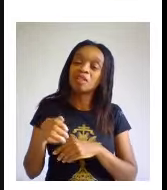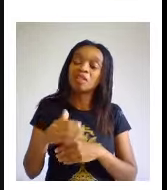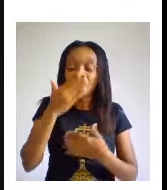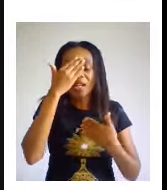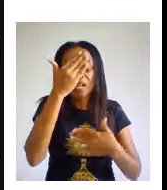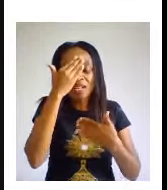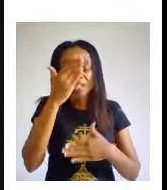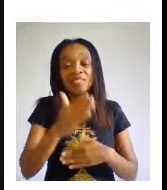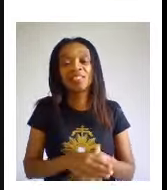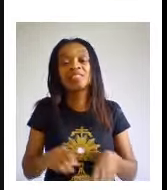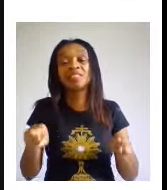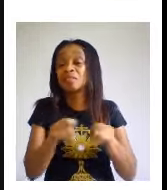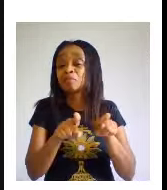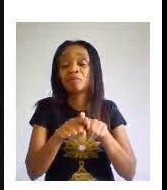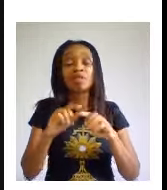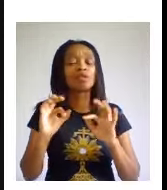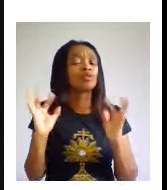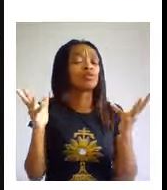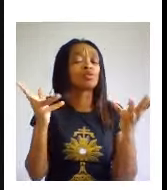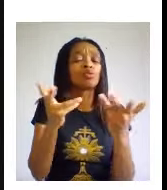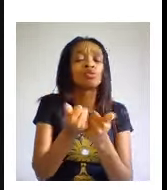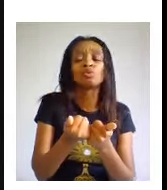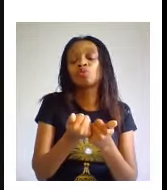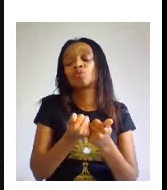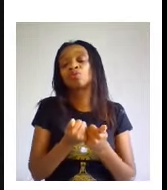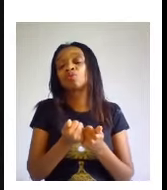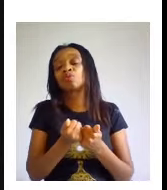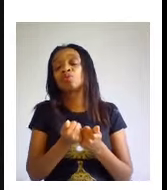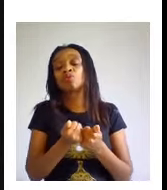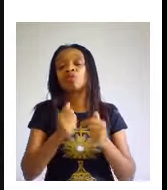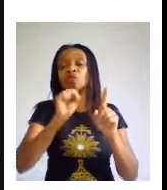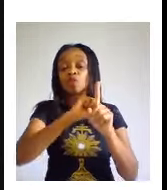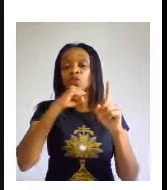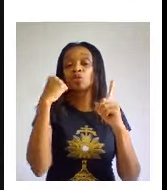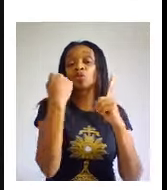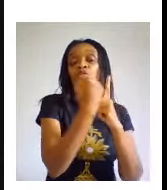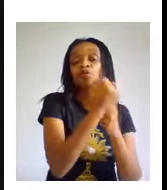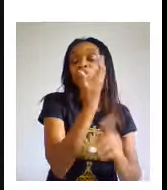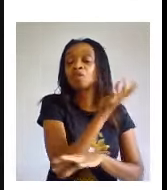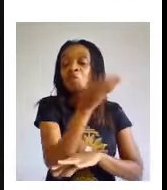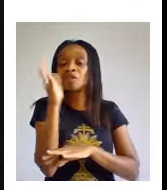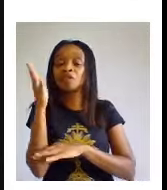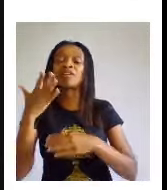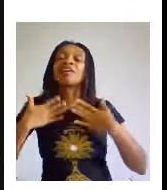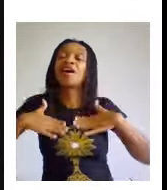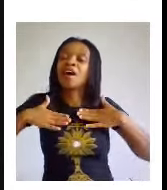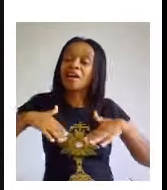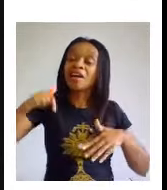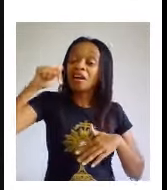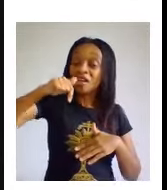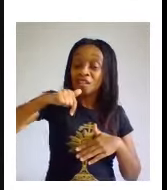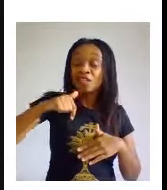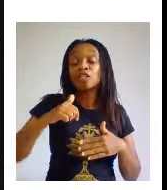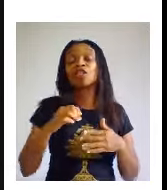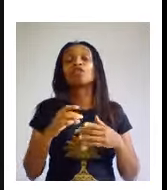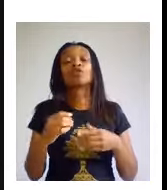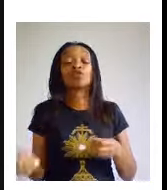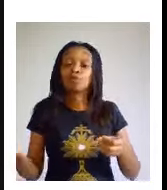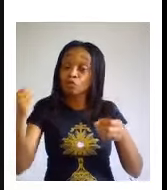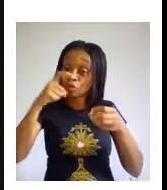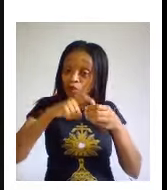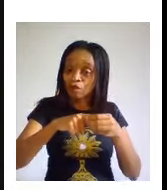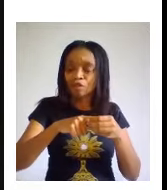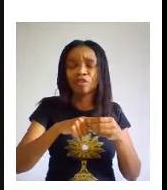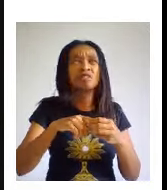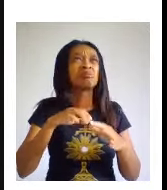e agradeço também aos demais membros da Comissão Socioambiental. Para mim é um prazer estar novamente aqui, voltando, eu